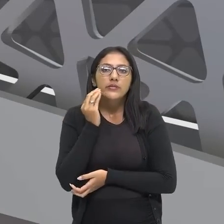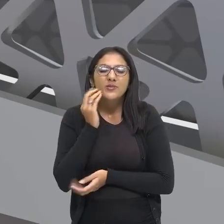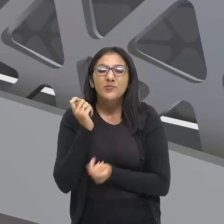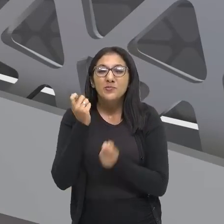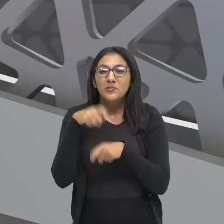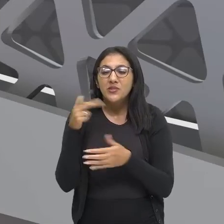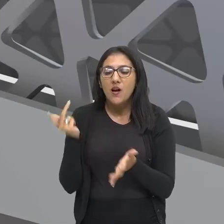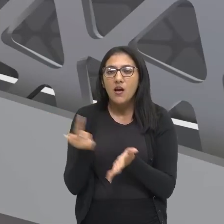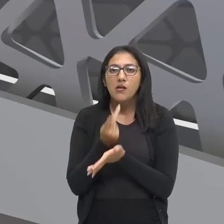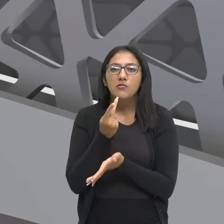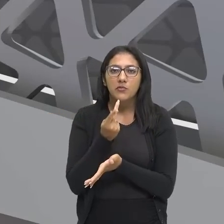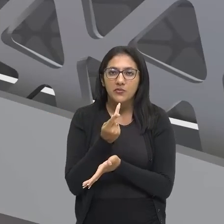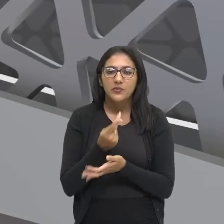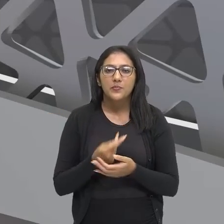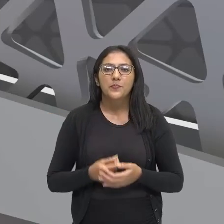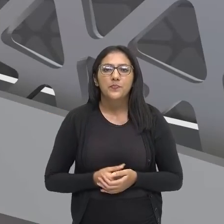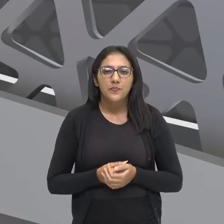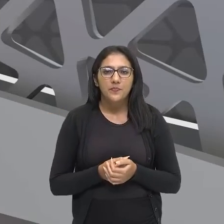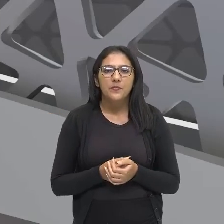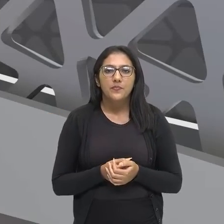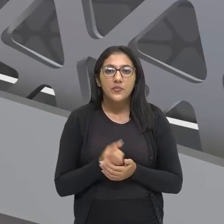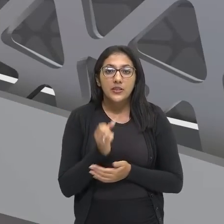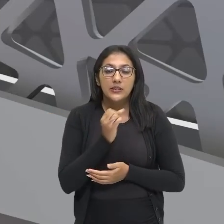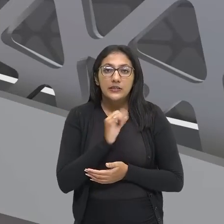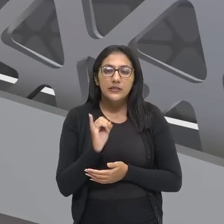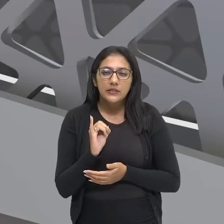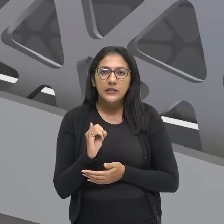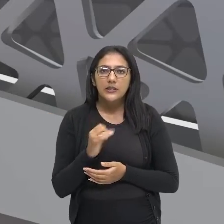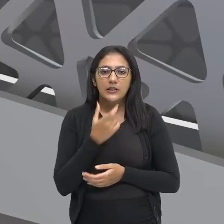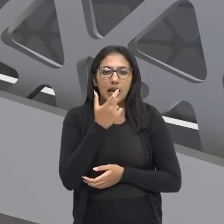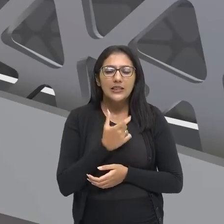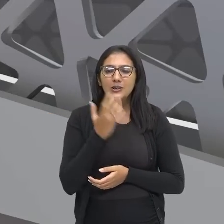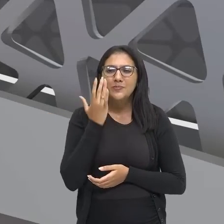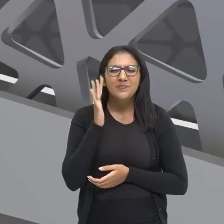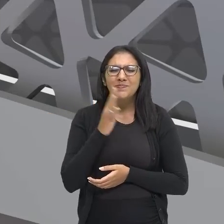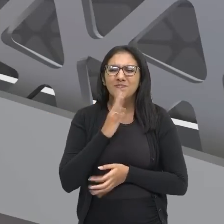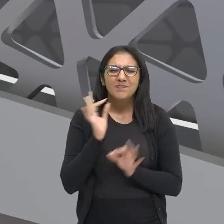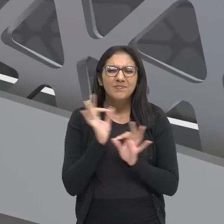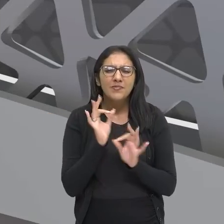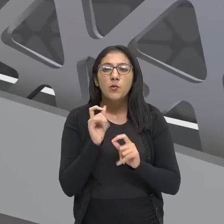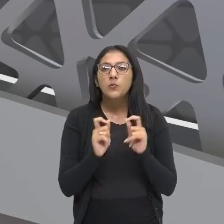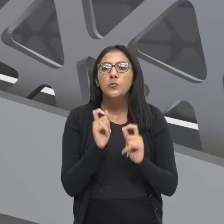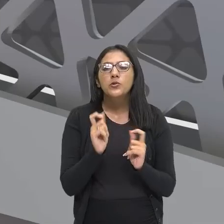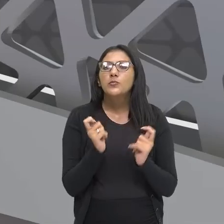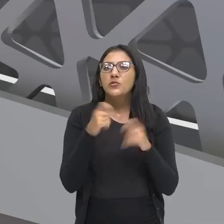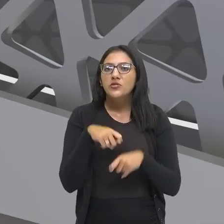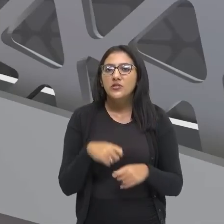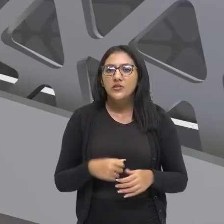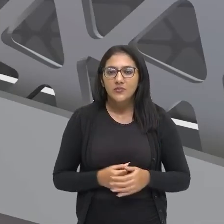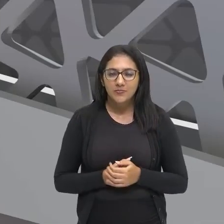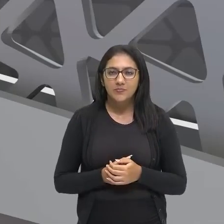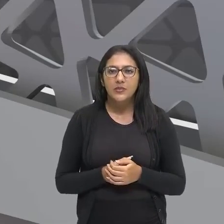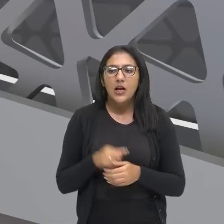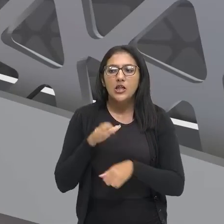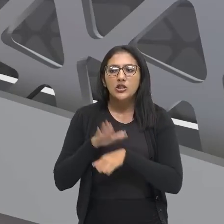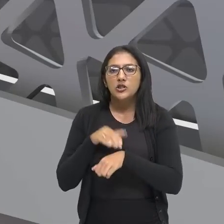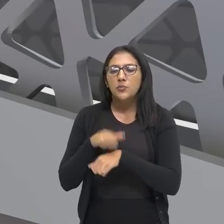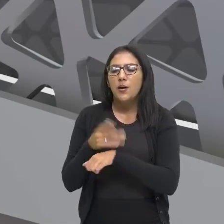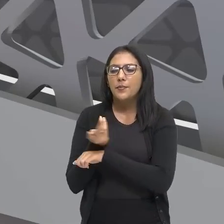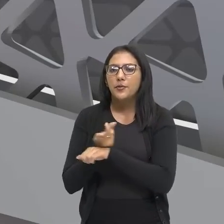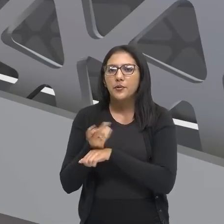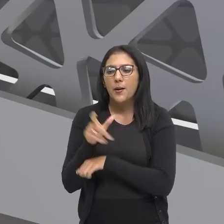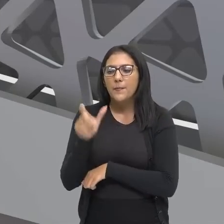bom? Então, a gente precisa estar bem atento à diferença dessas manutenções. Conforme eu disse, a